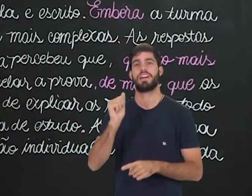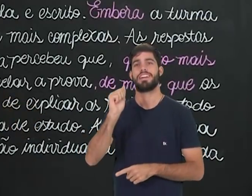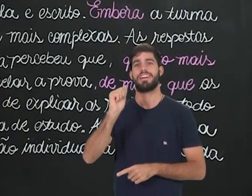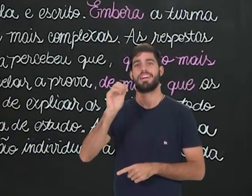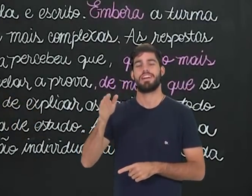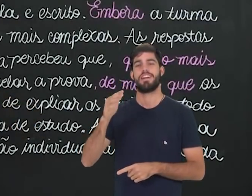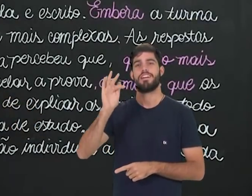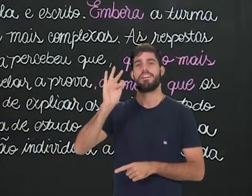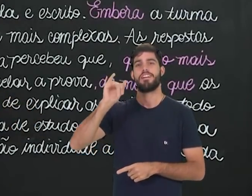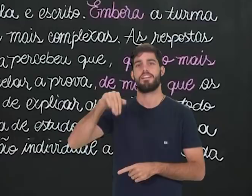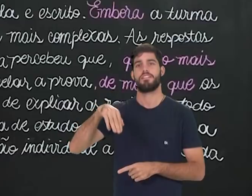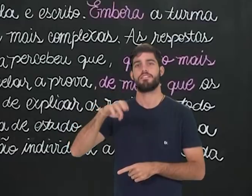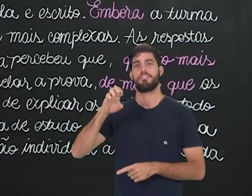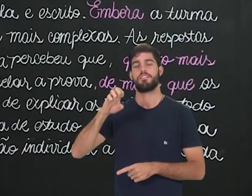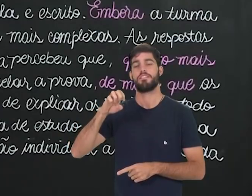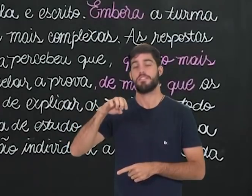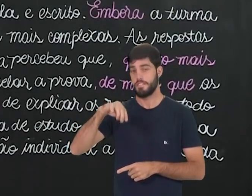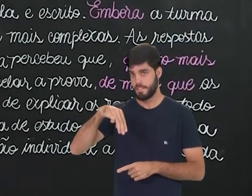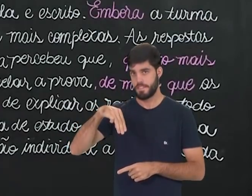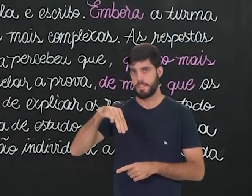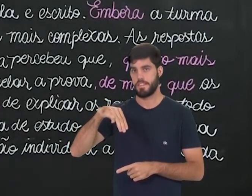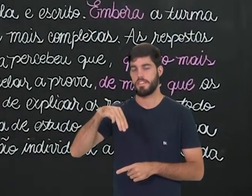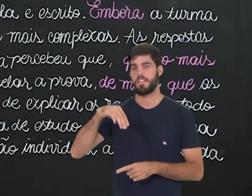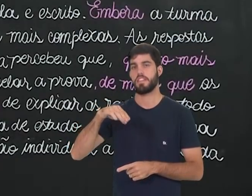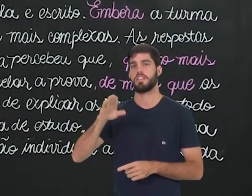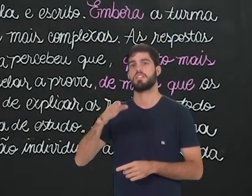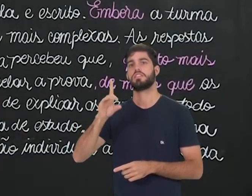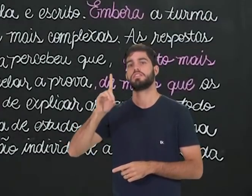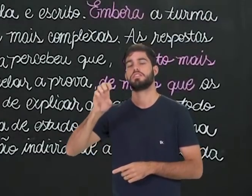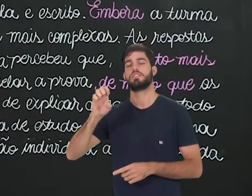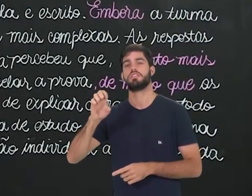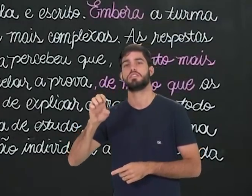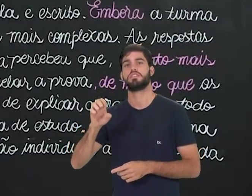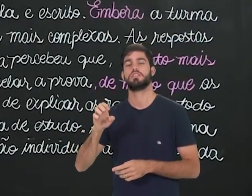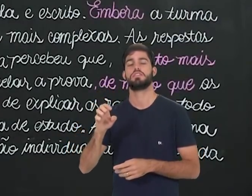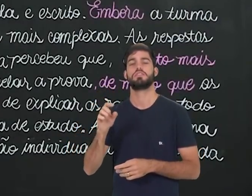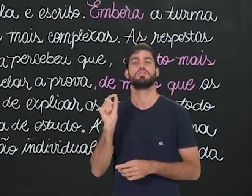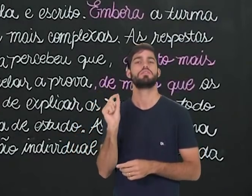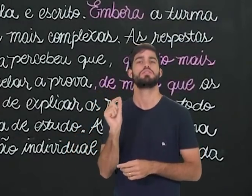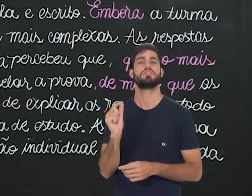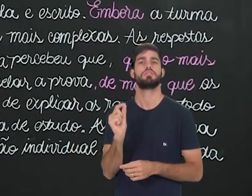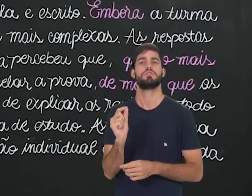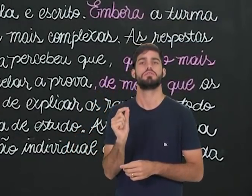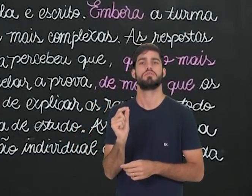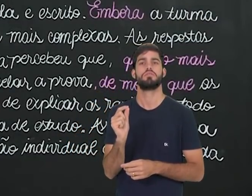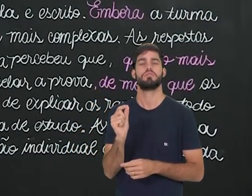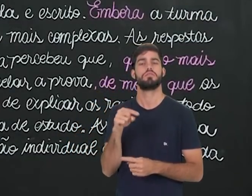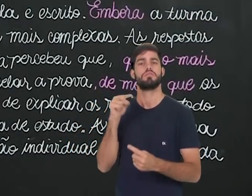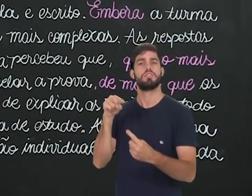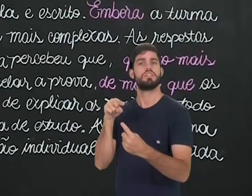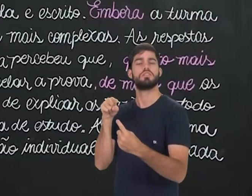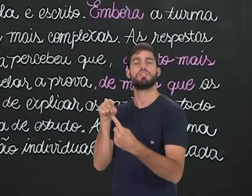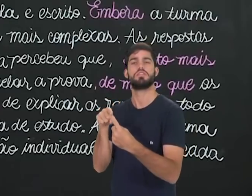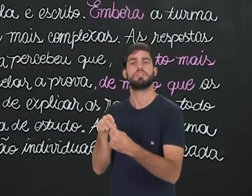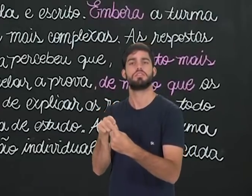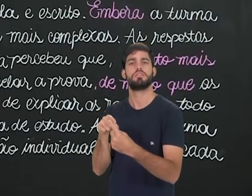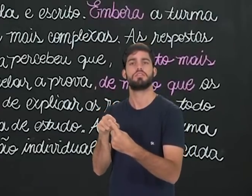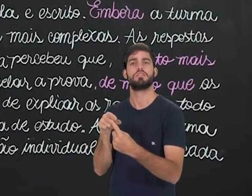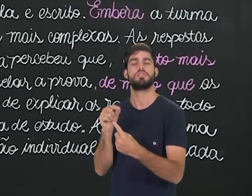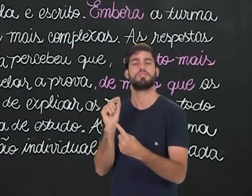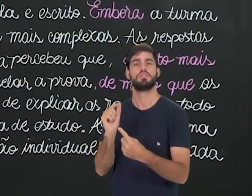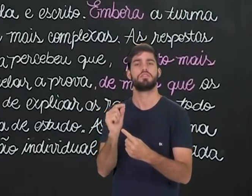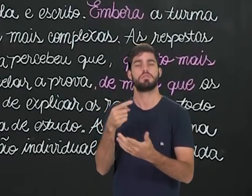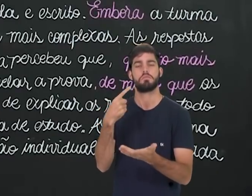de, com a finalidade de, separado, hein? A fim de, ou seja, nesse caso, a utilização desse